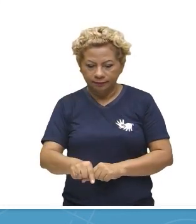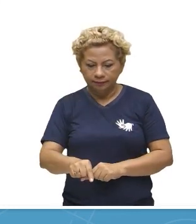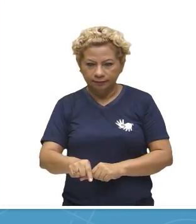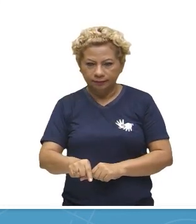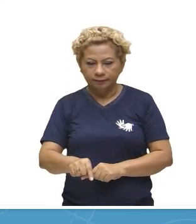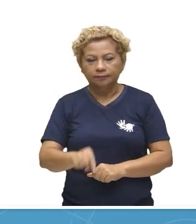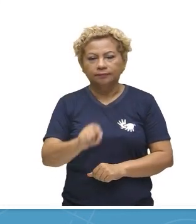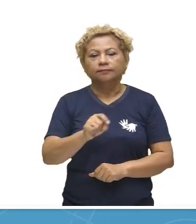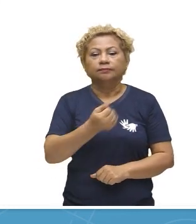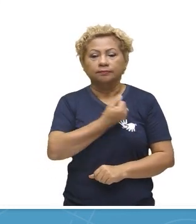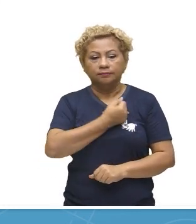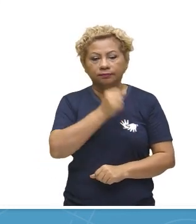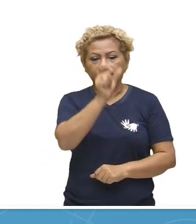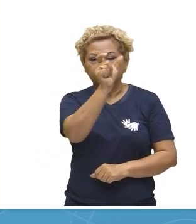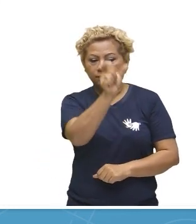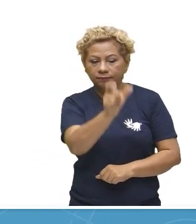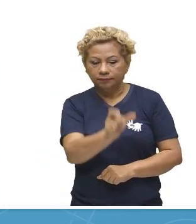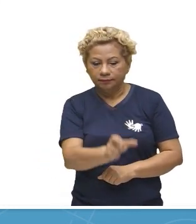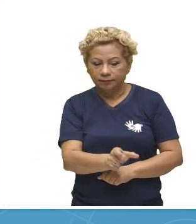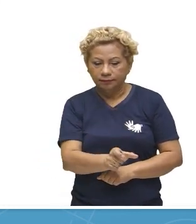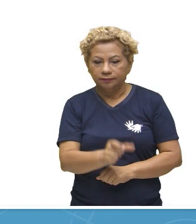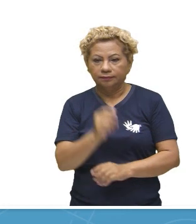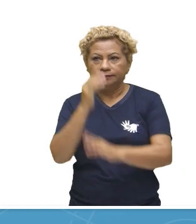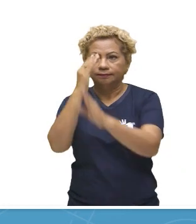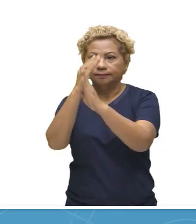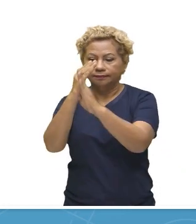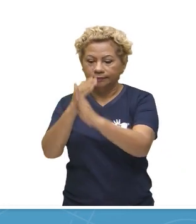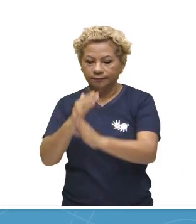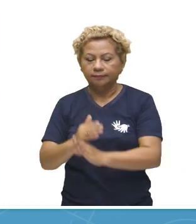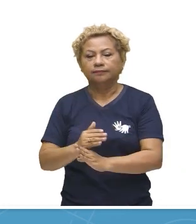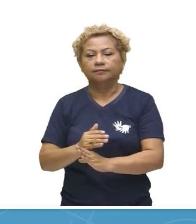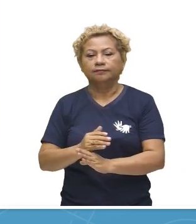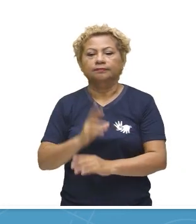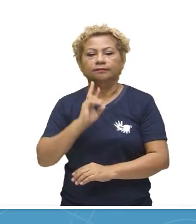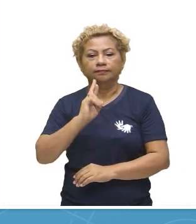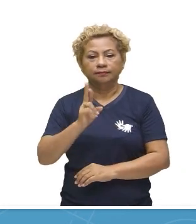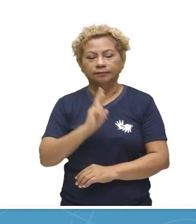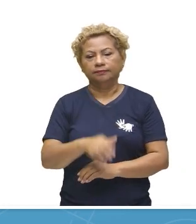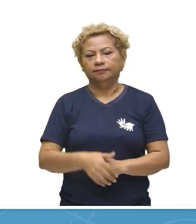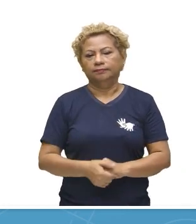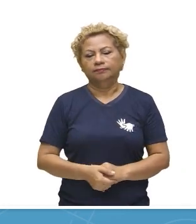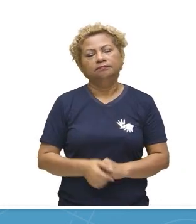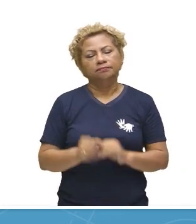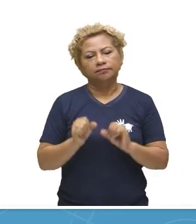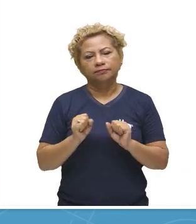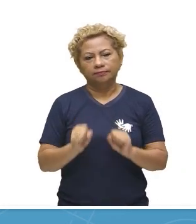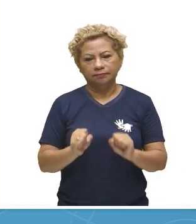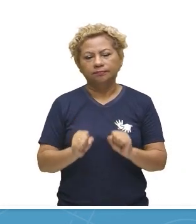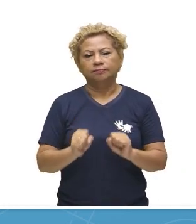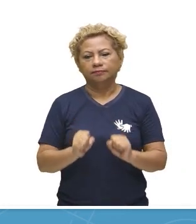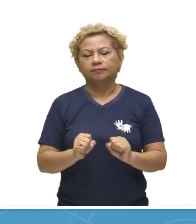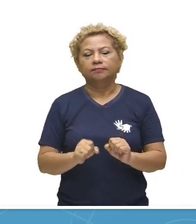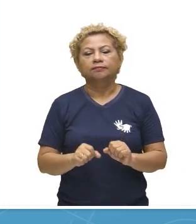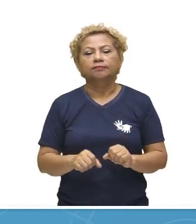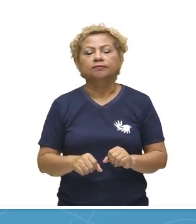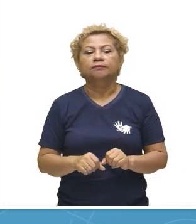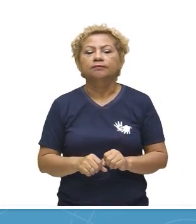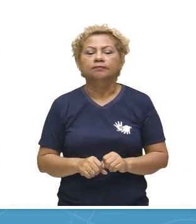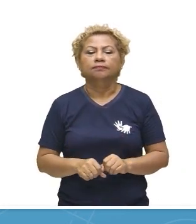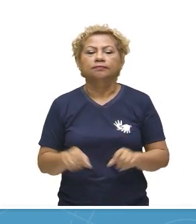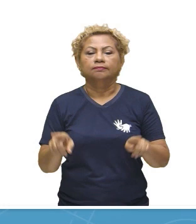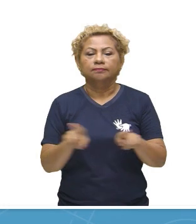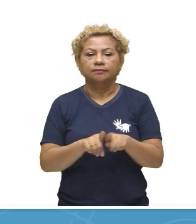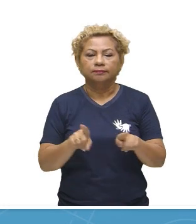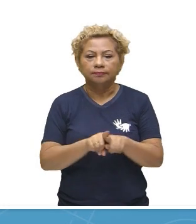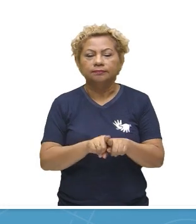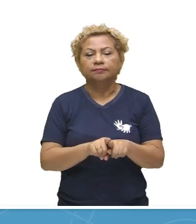decompondo em fatores primos esses radicais. E aí a gente pode agrupar de 2 em 2 aí. Por que a gente vai agrupar de 2